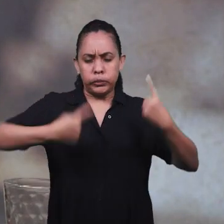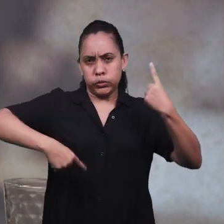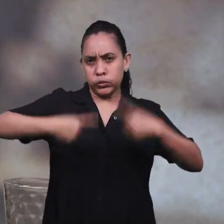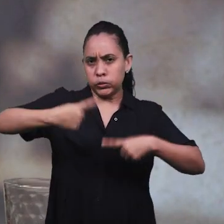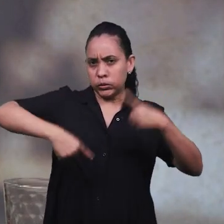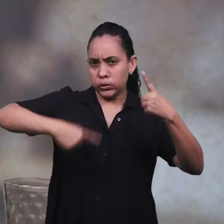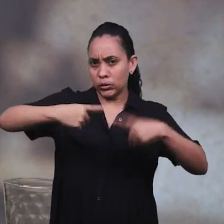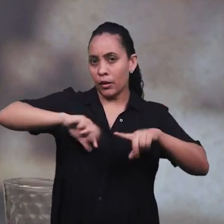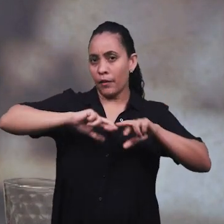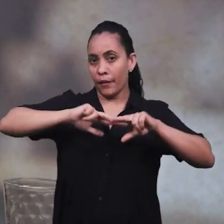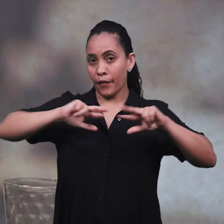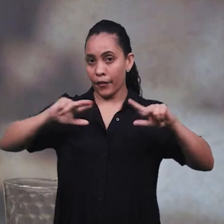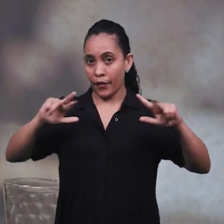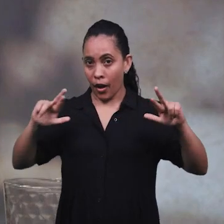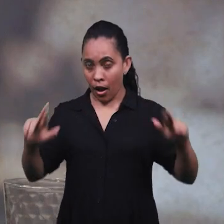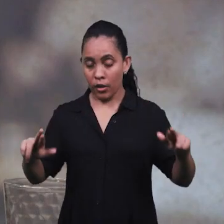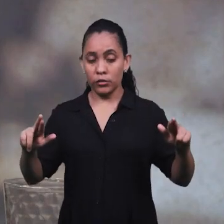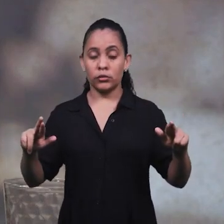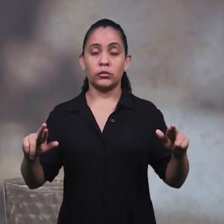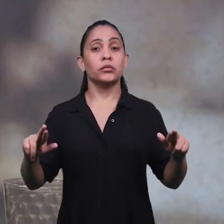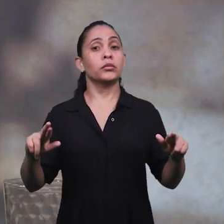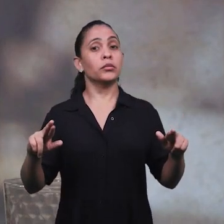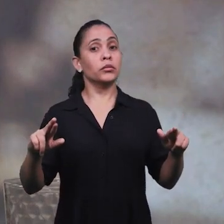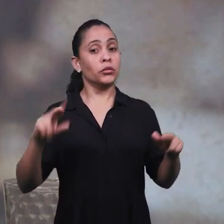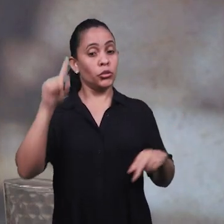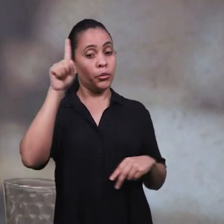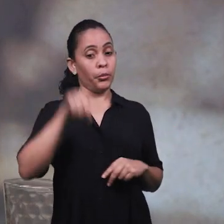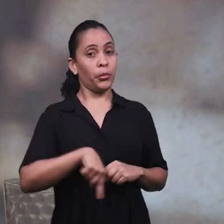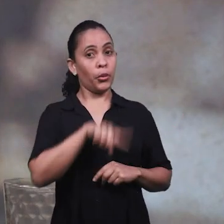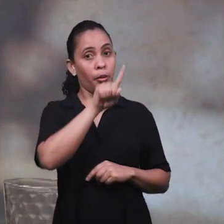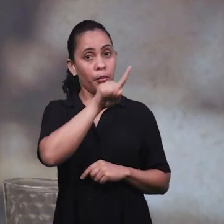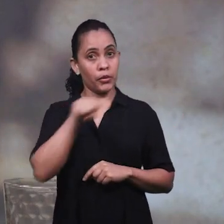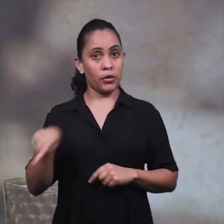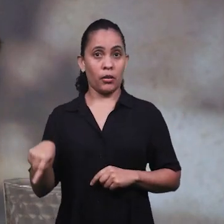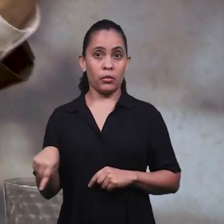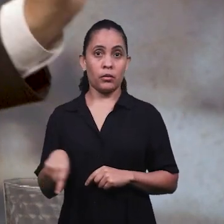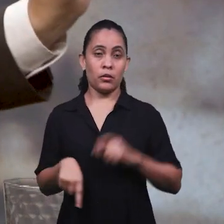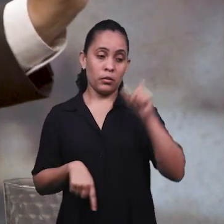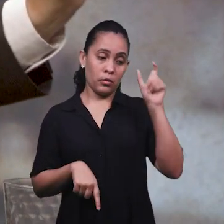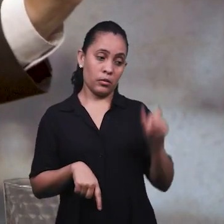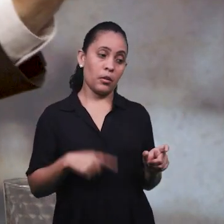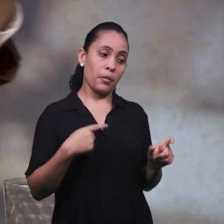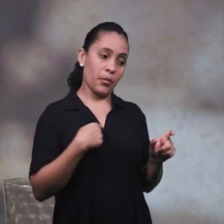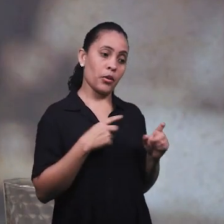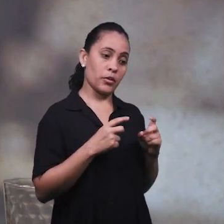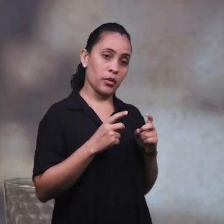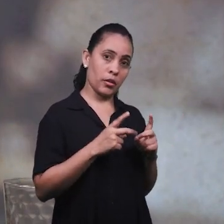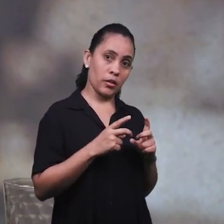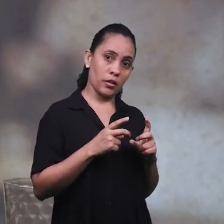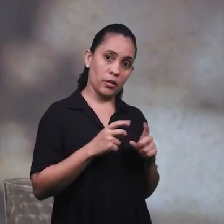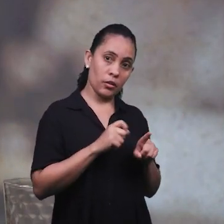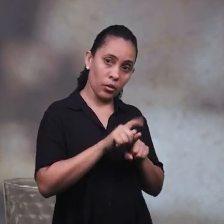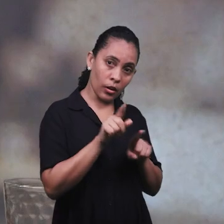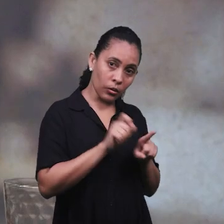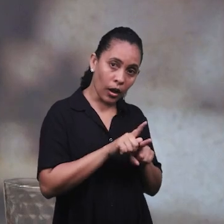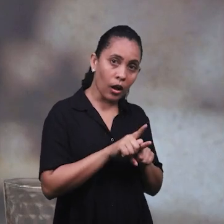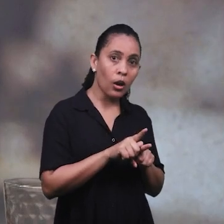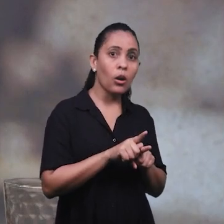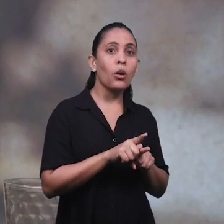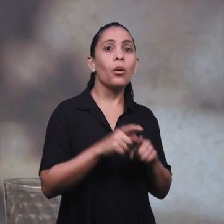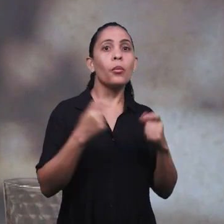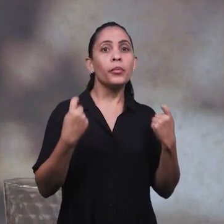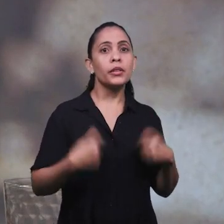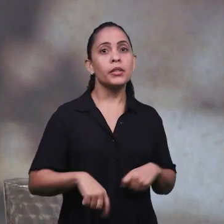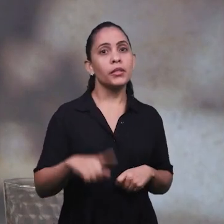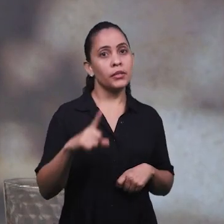se, independente de proibição na convenção, o morador pode alugar ou se precisa dessa proibição